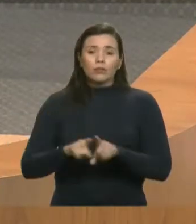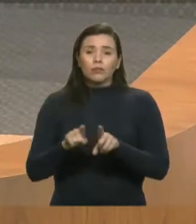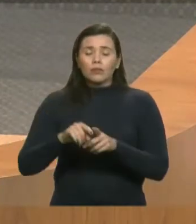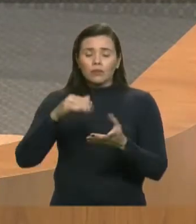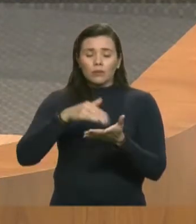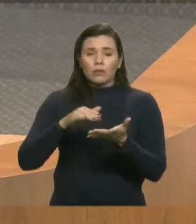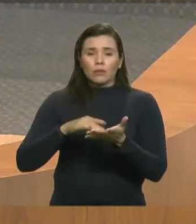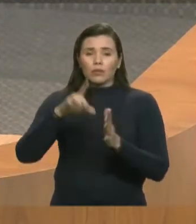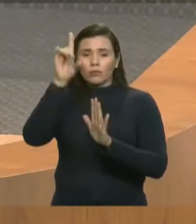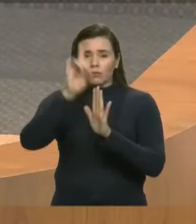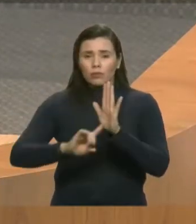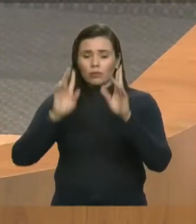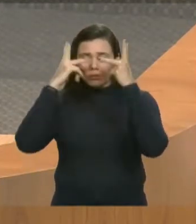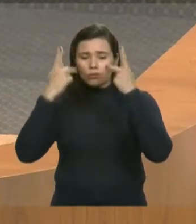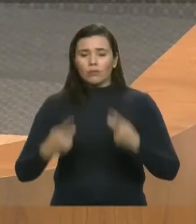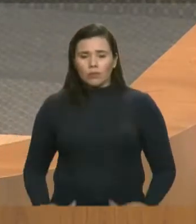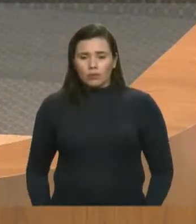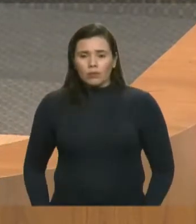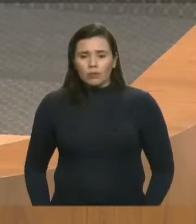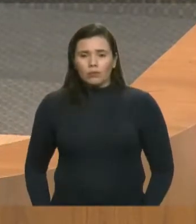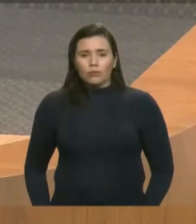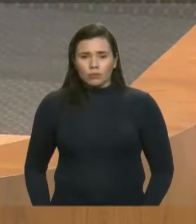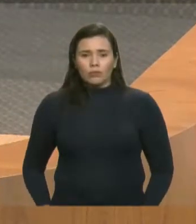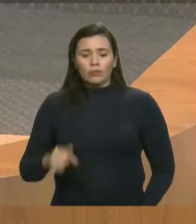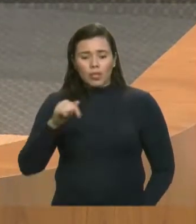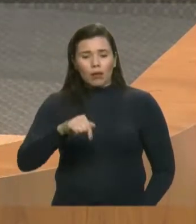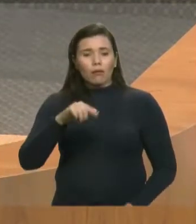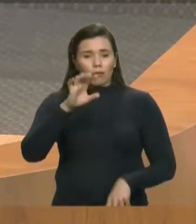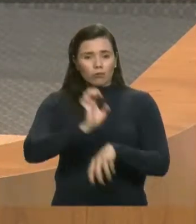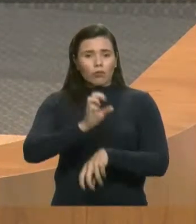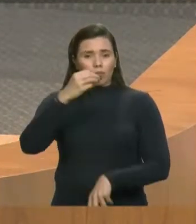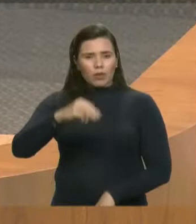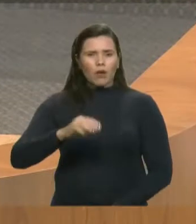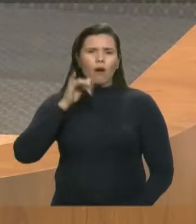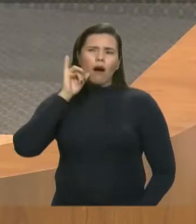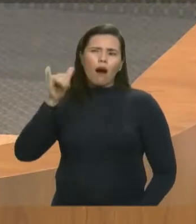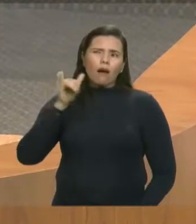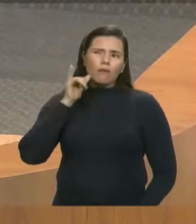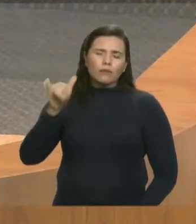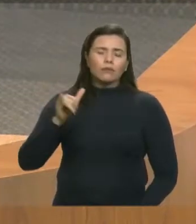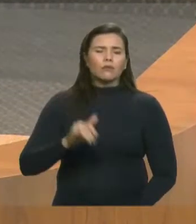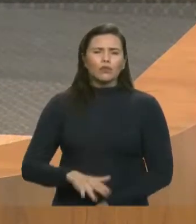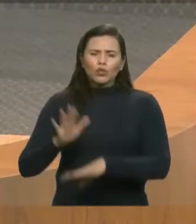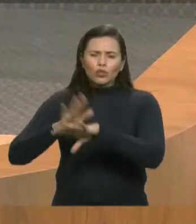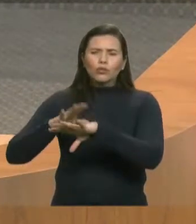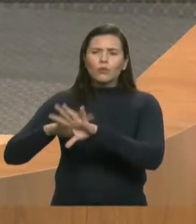Humanos do governo do Estado, e nenhuma resposta